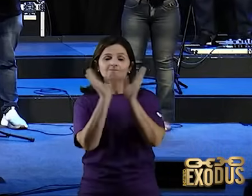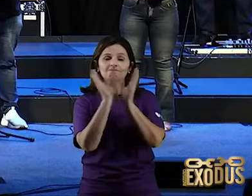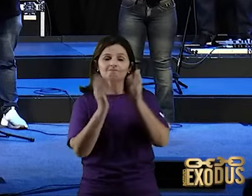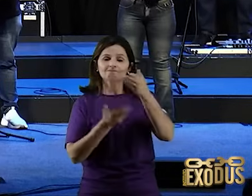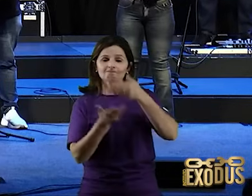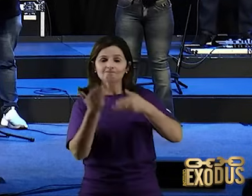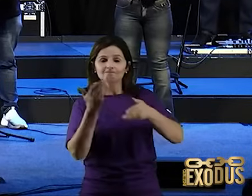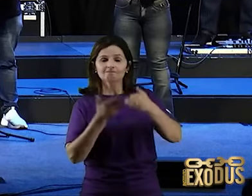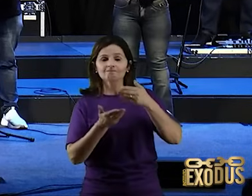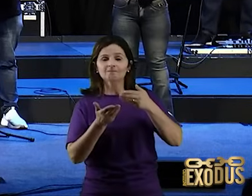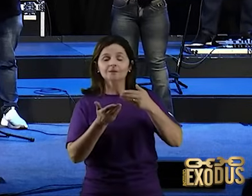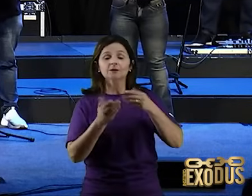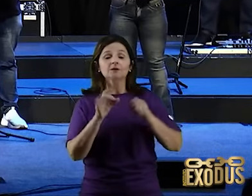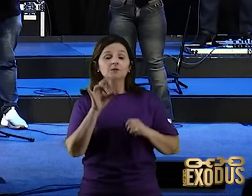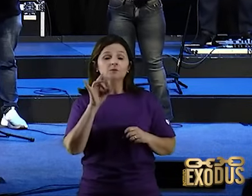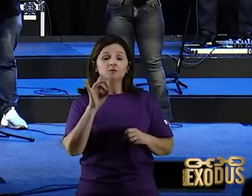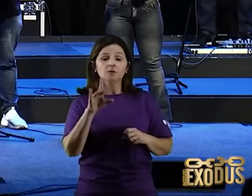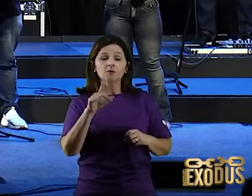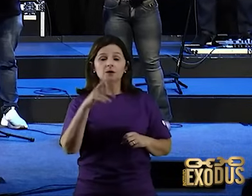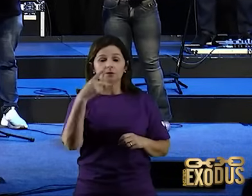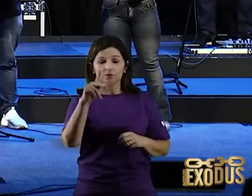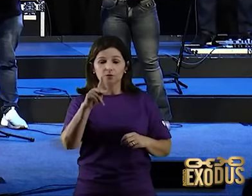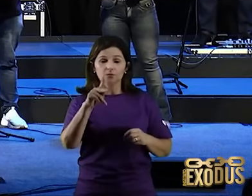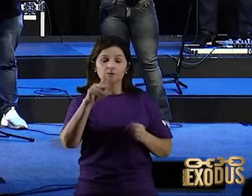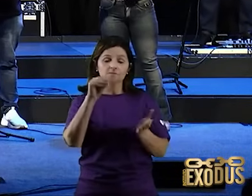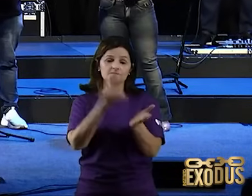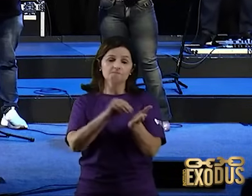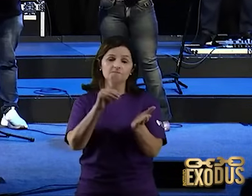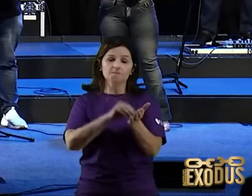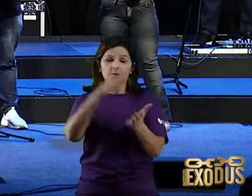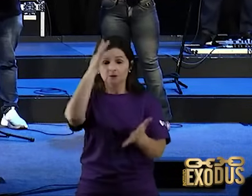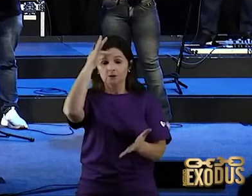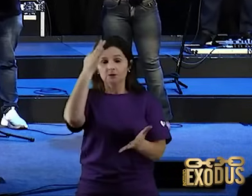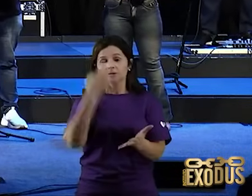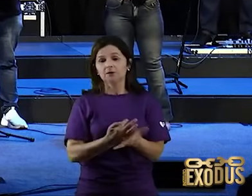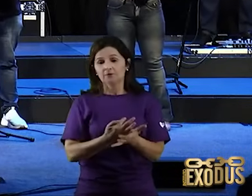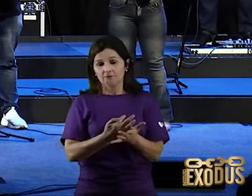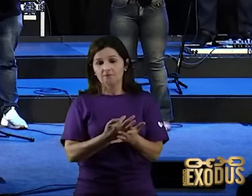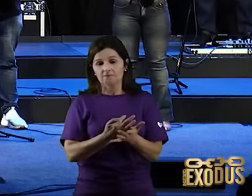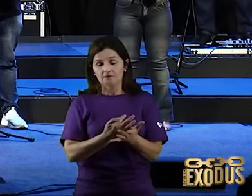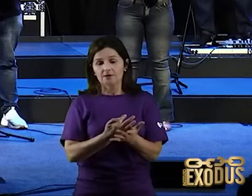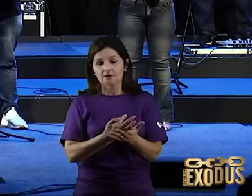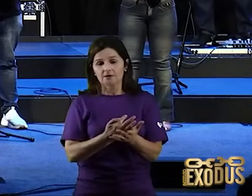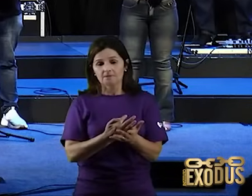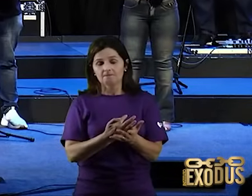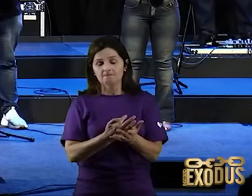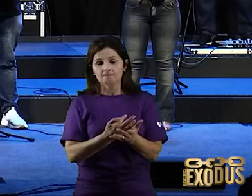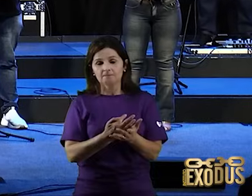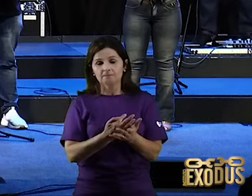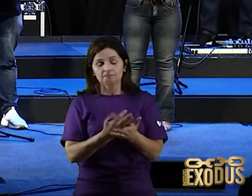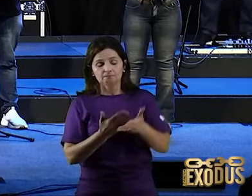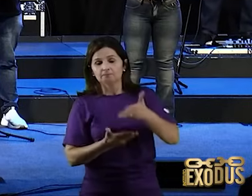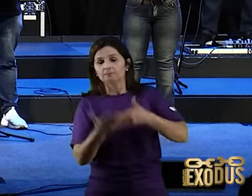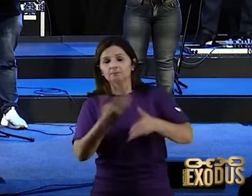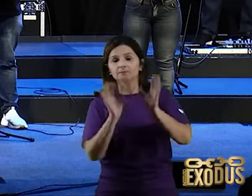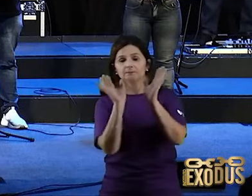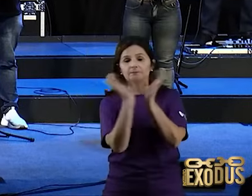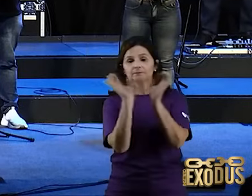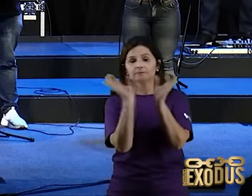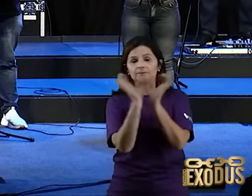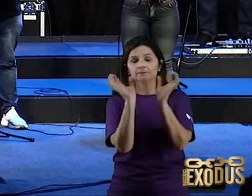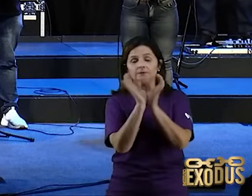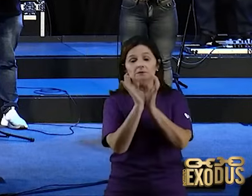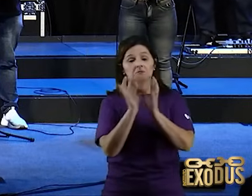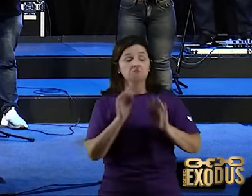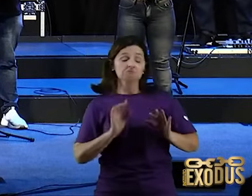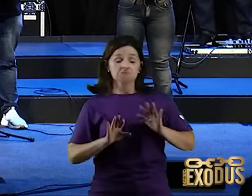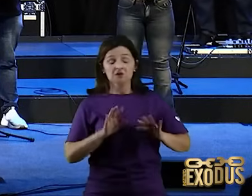Celebrar ceia é tua falta de fé porque se você esperar ser perfeito para celebrar a ceia ou Se você começar a achar que você é mais ou menos